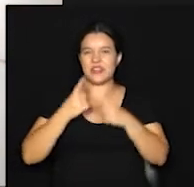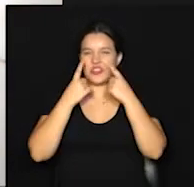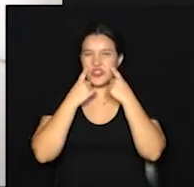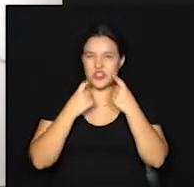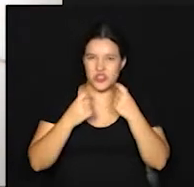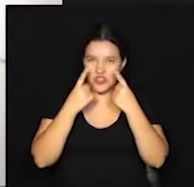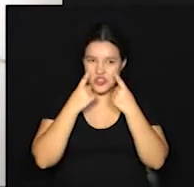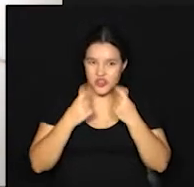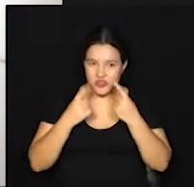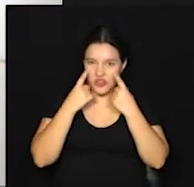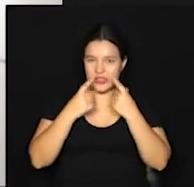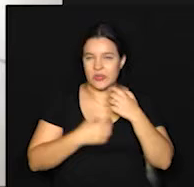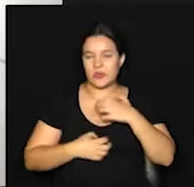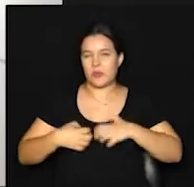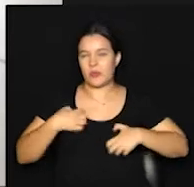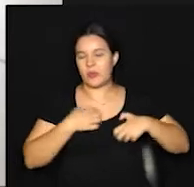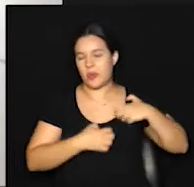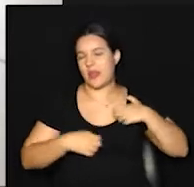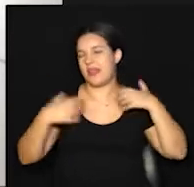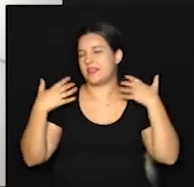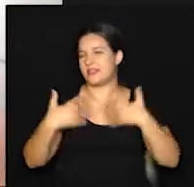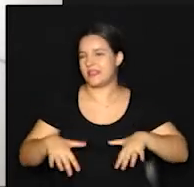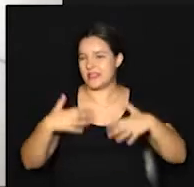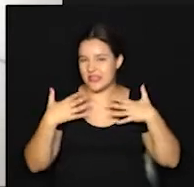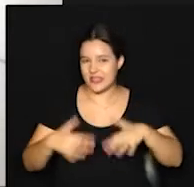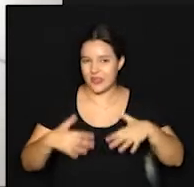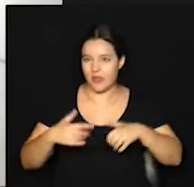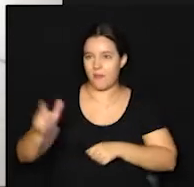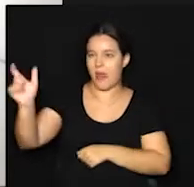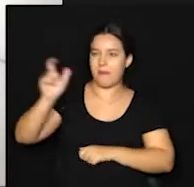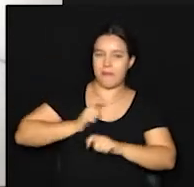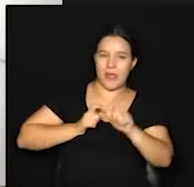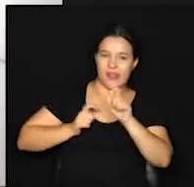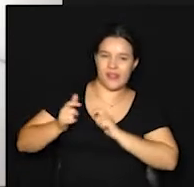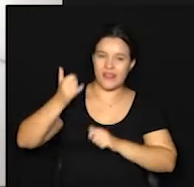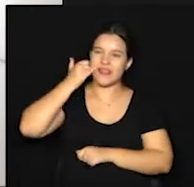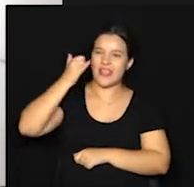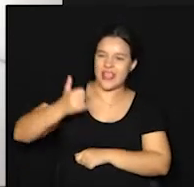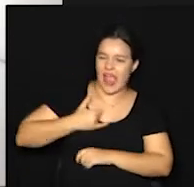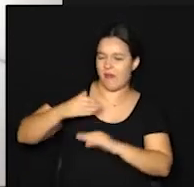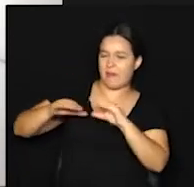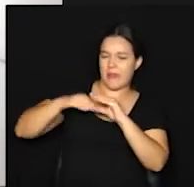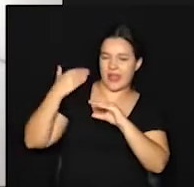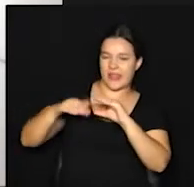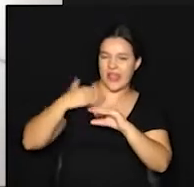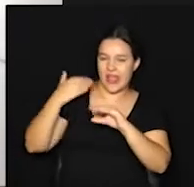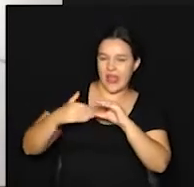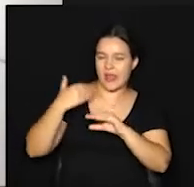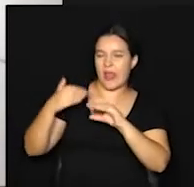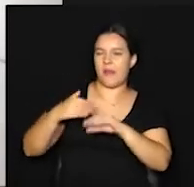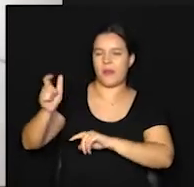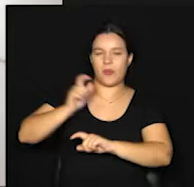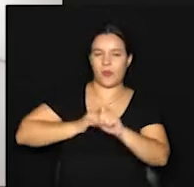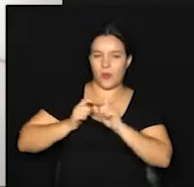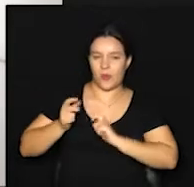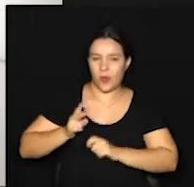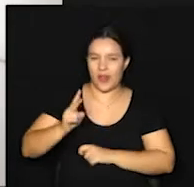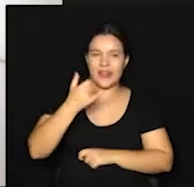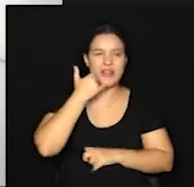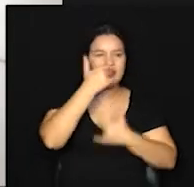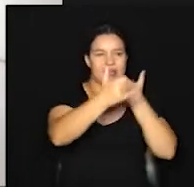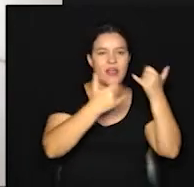chorar... desesperada, as ameaças continuavam, ele ligava, mandava mensagem ameaçando, ligava para todos os